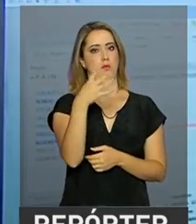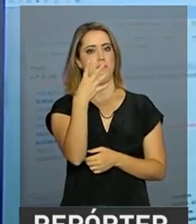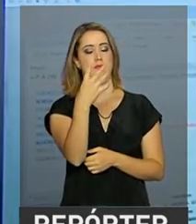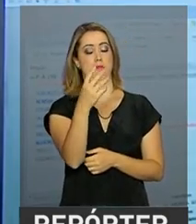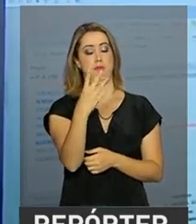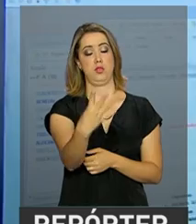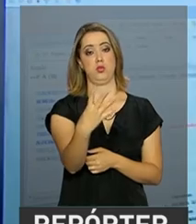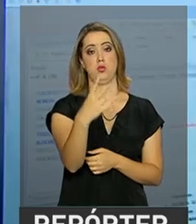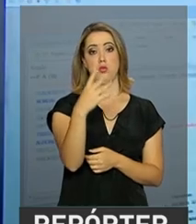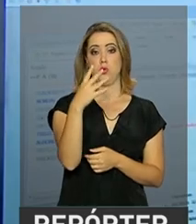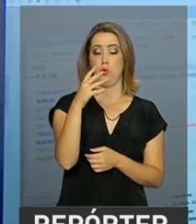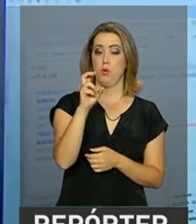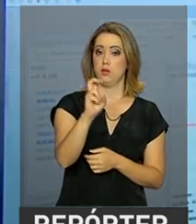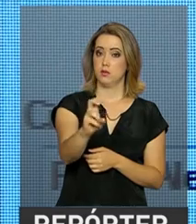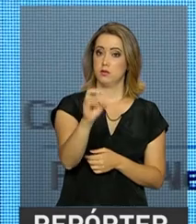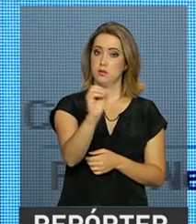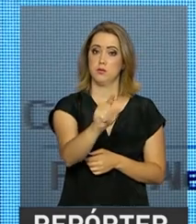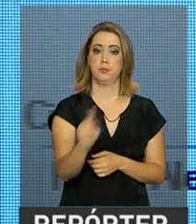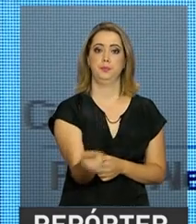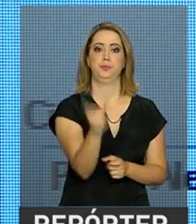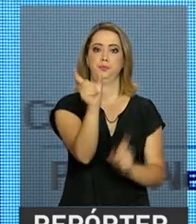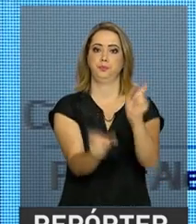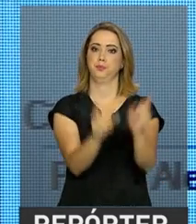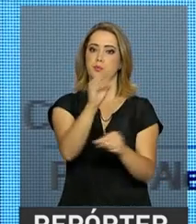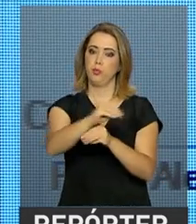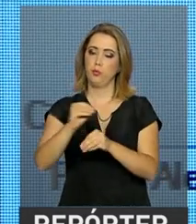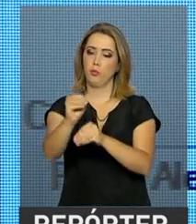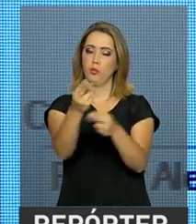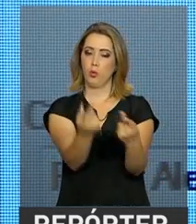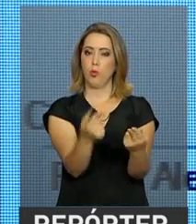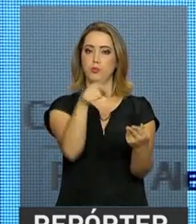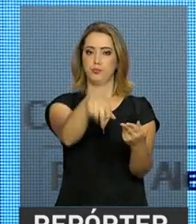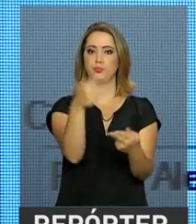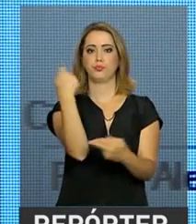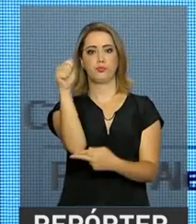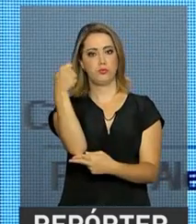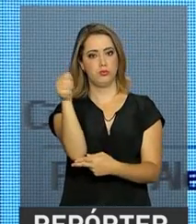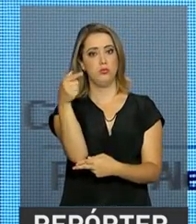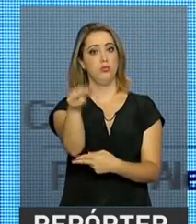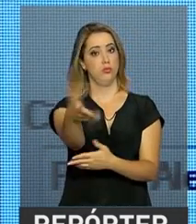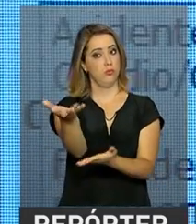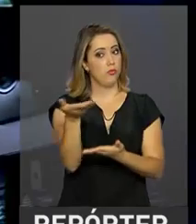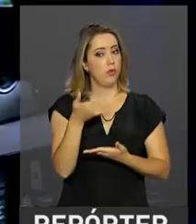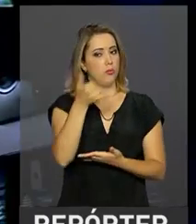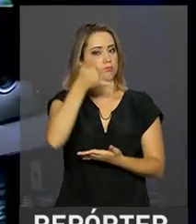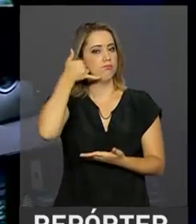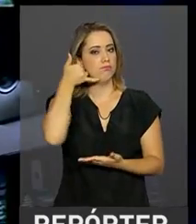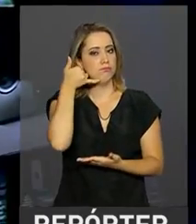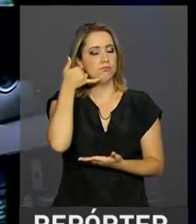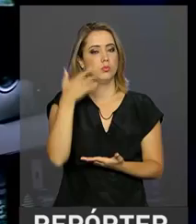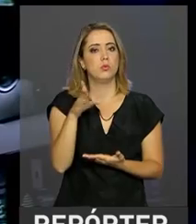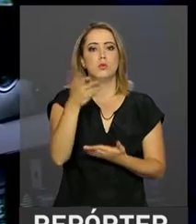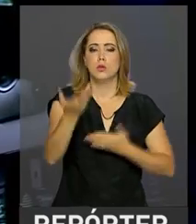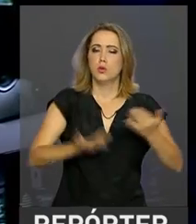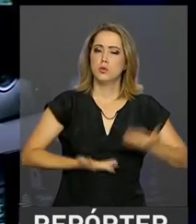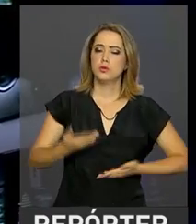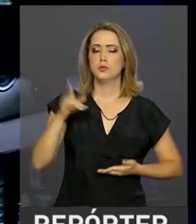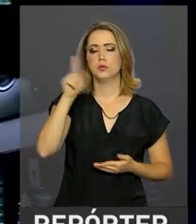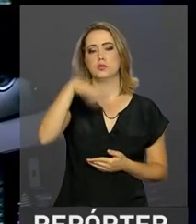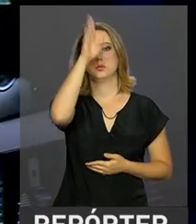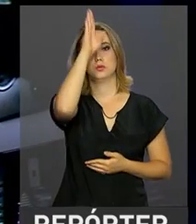450.000 atendimentos como este que o Estado do Rio Grande do Sul recebe em média por ano pelo Samu o serviço é de